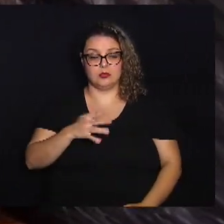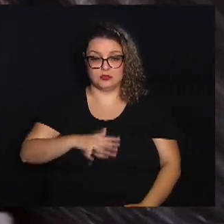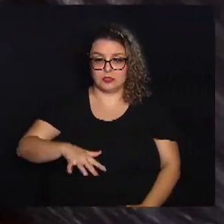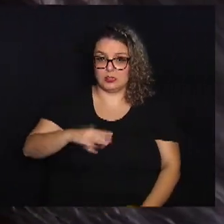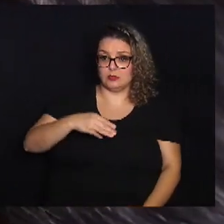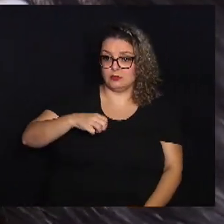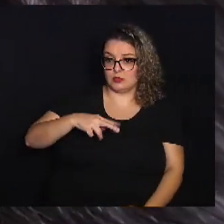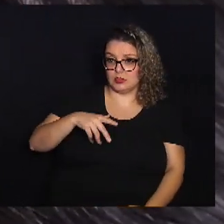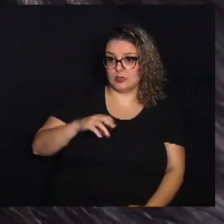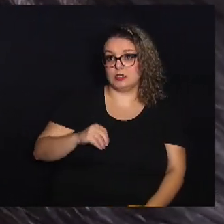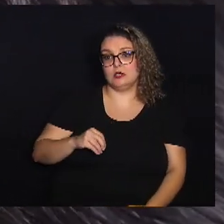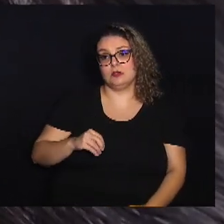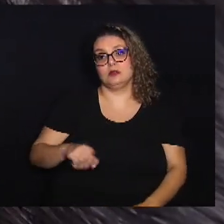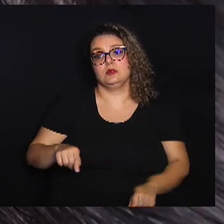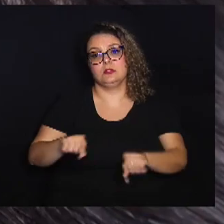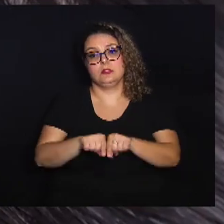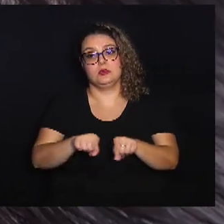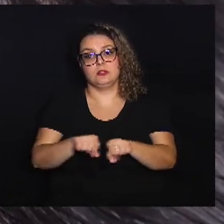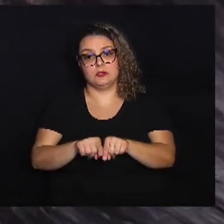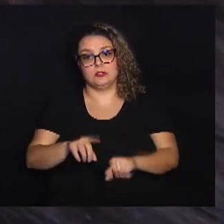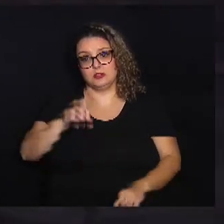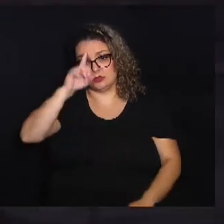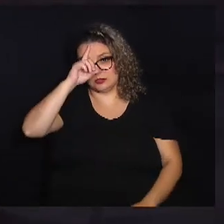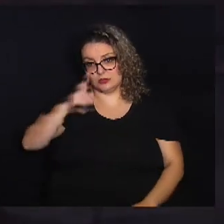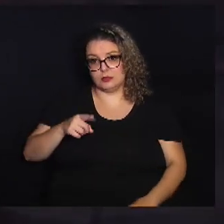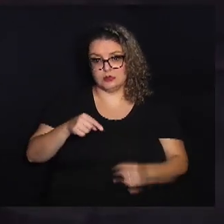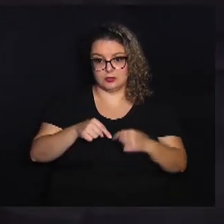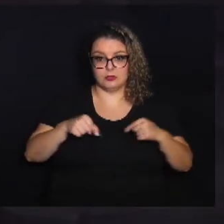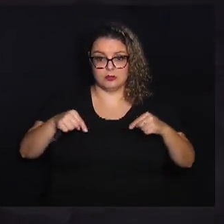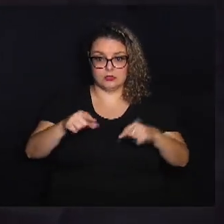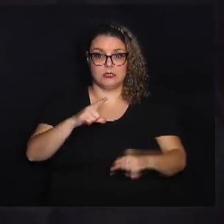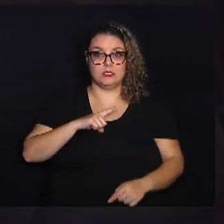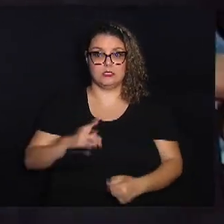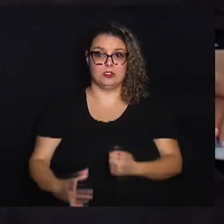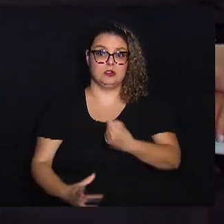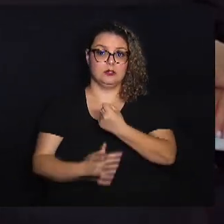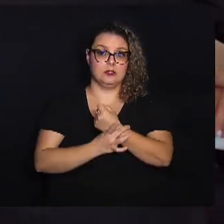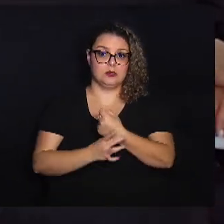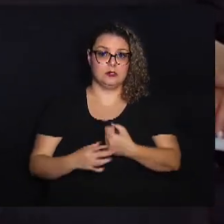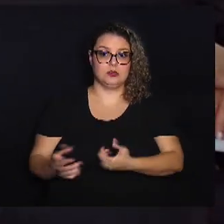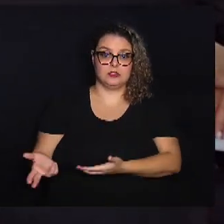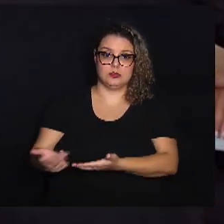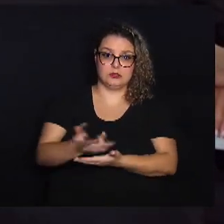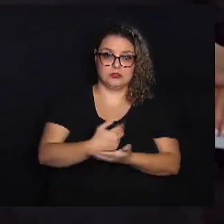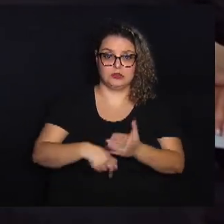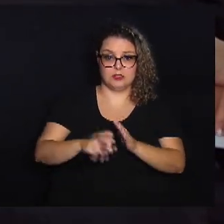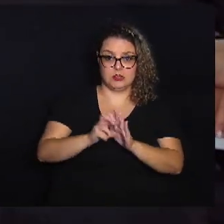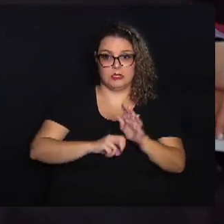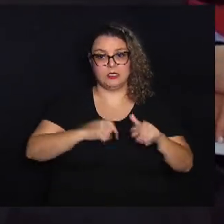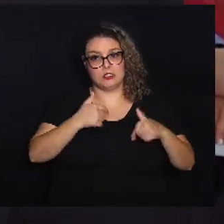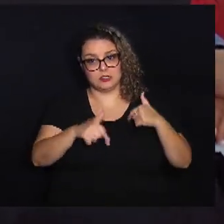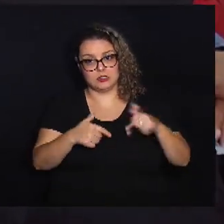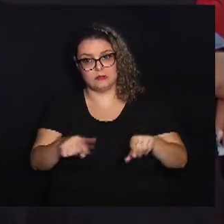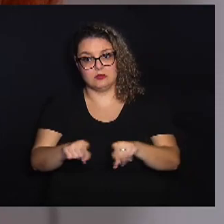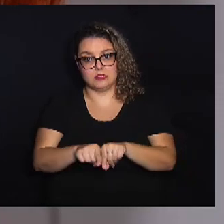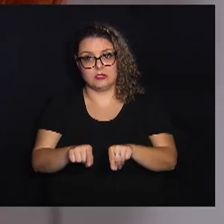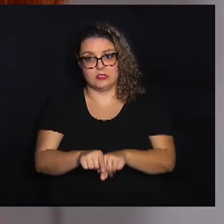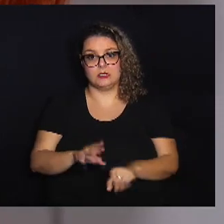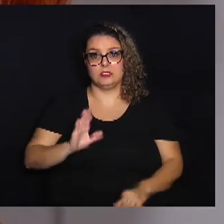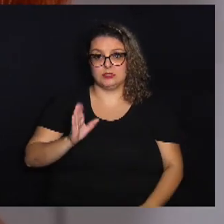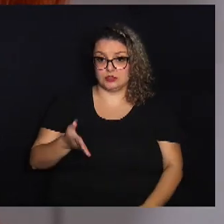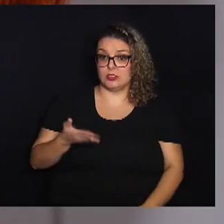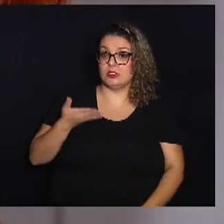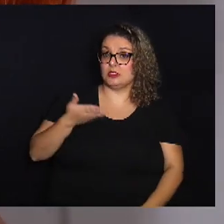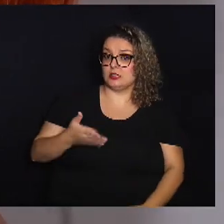Em contrapartida, o dono do salão tem a segurança na questão tributária e trabalhista, já que essa modalidade